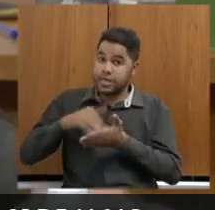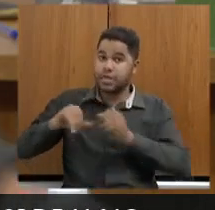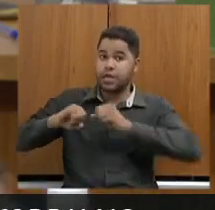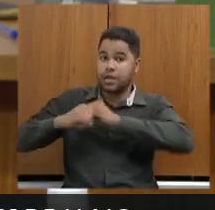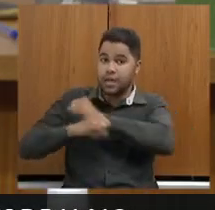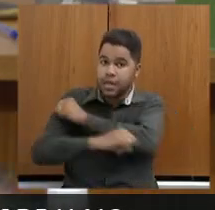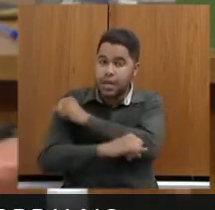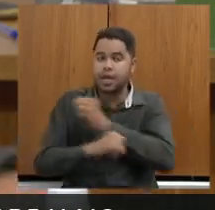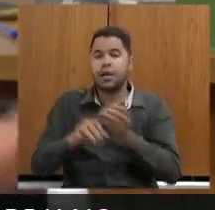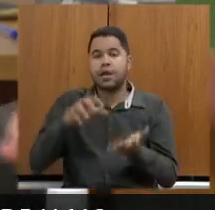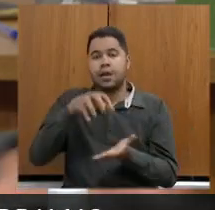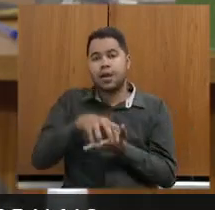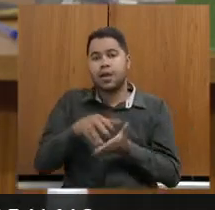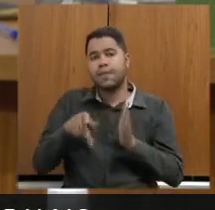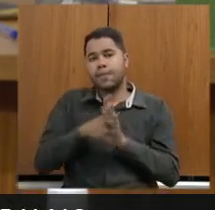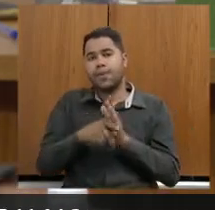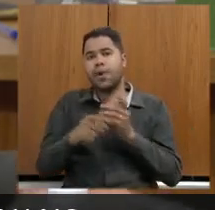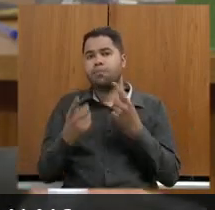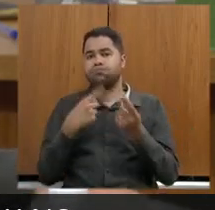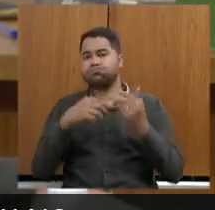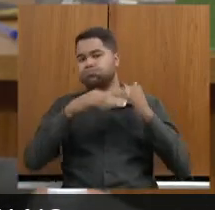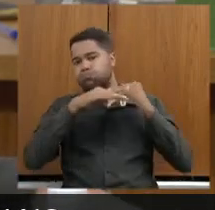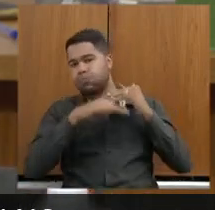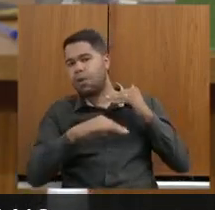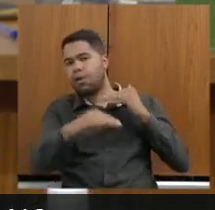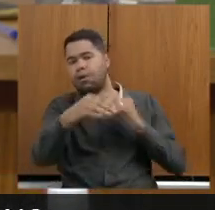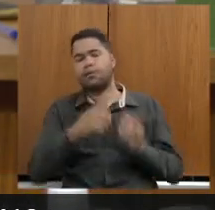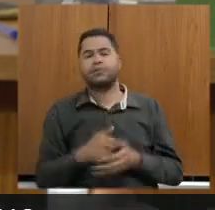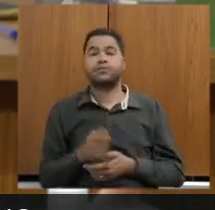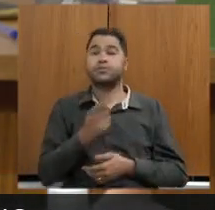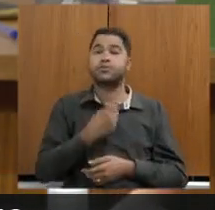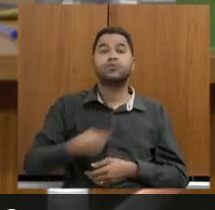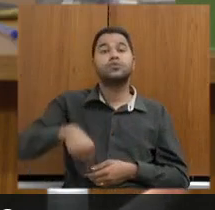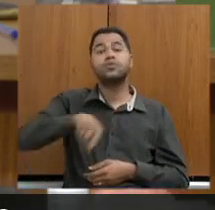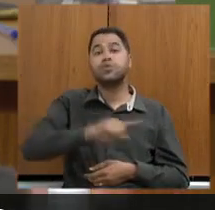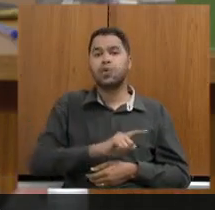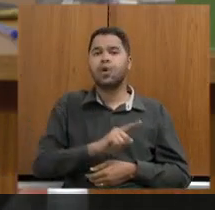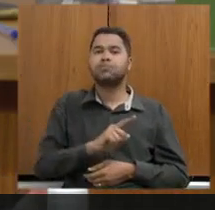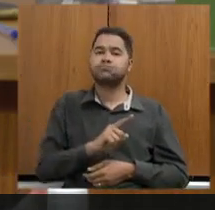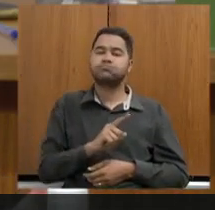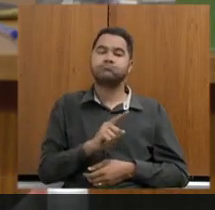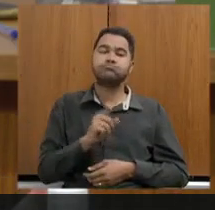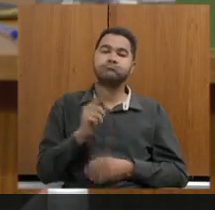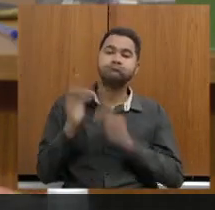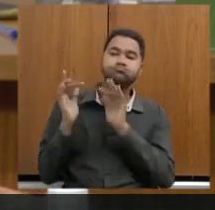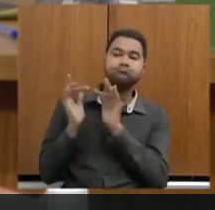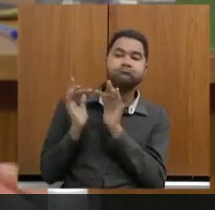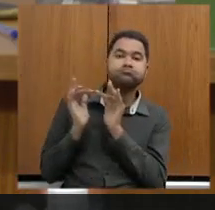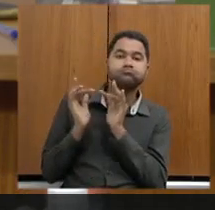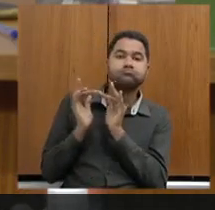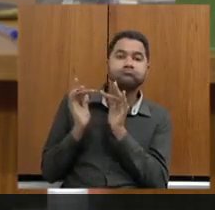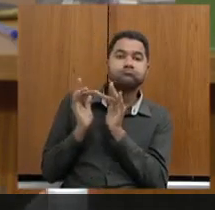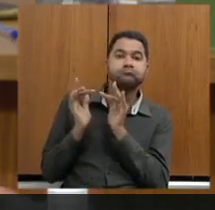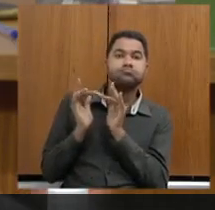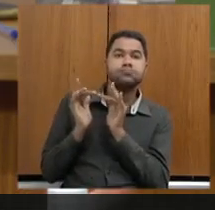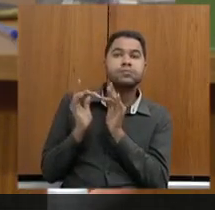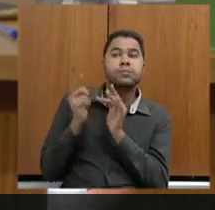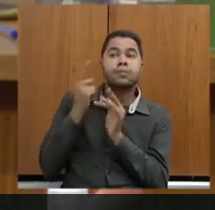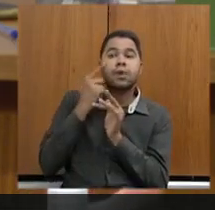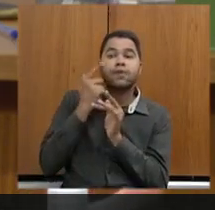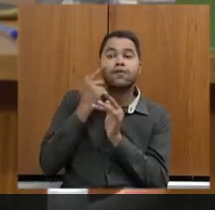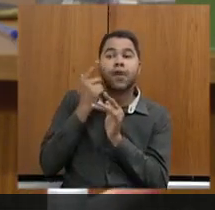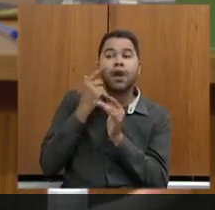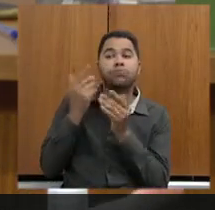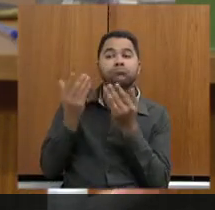Departamento de Estradas etc e nós vamos é entrar em contato até para entender